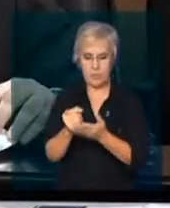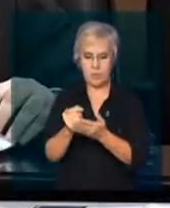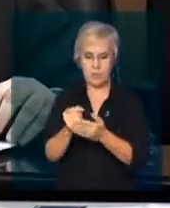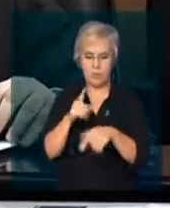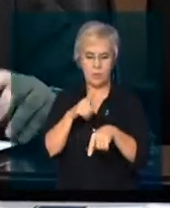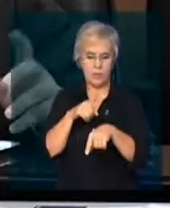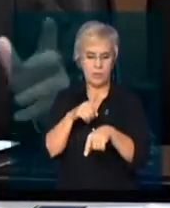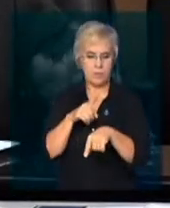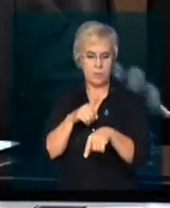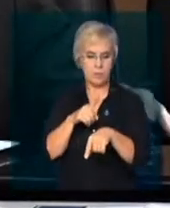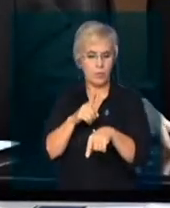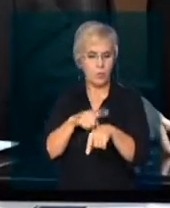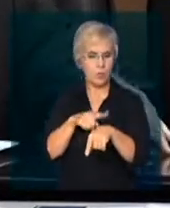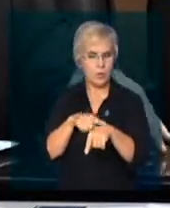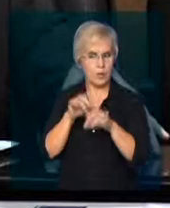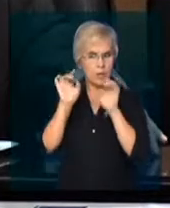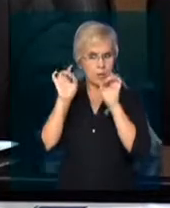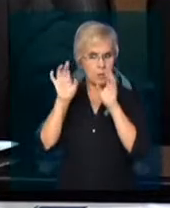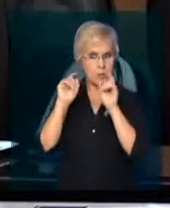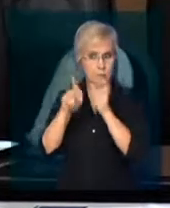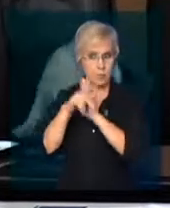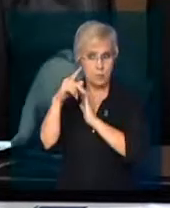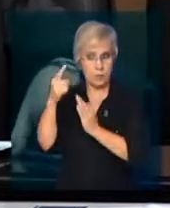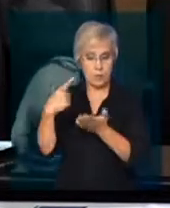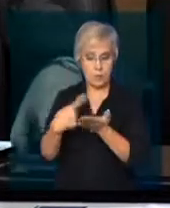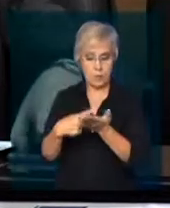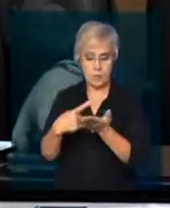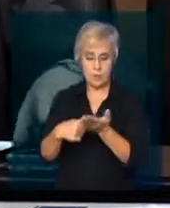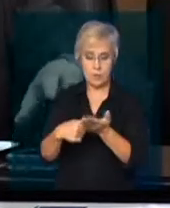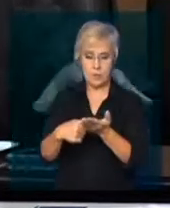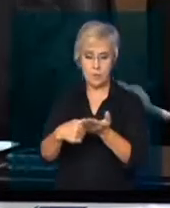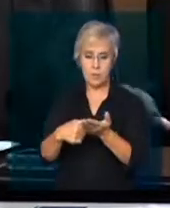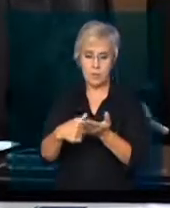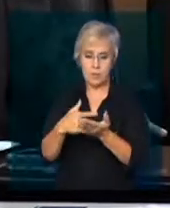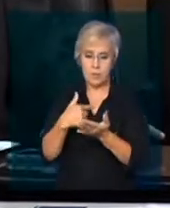reservasse um horário na sua agenda para que o senhor pudesse